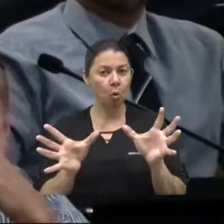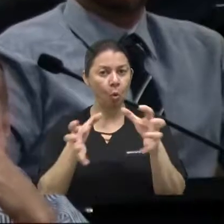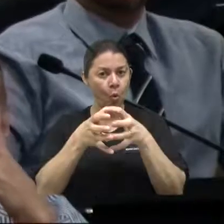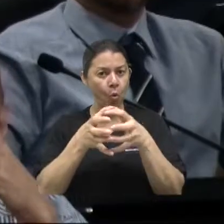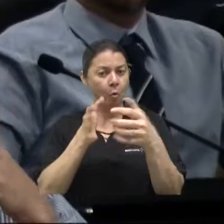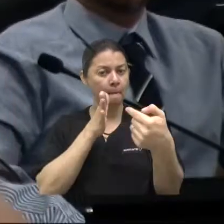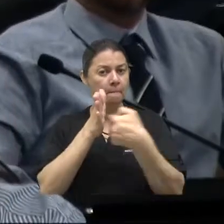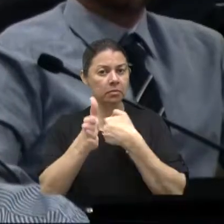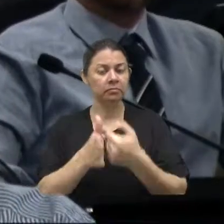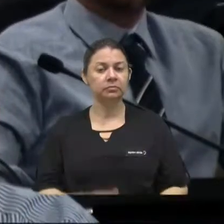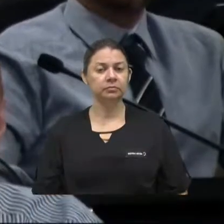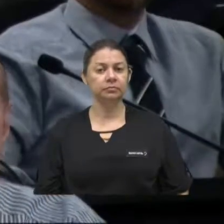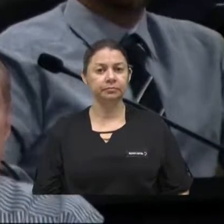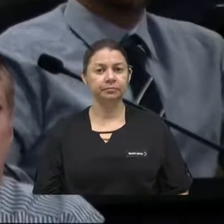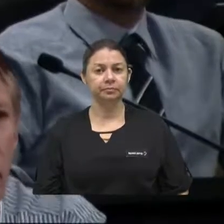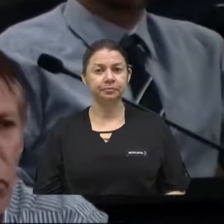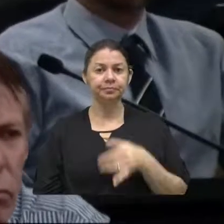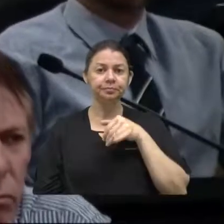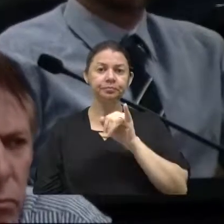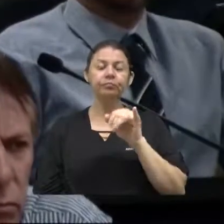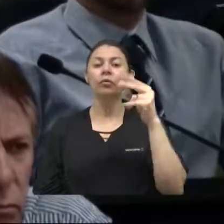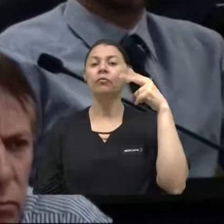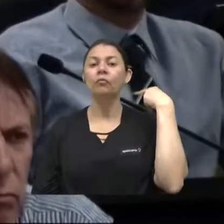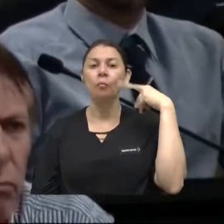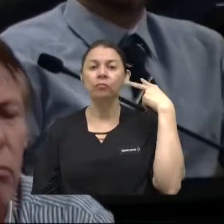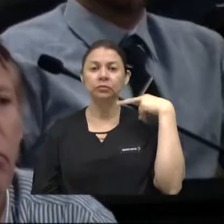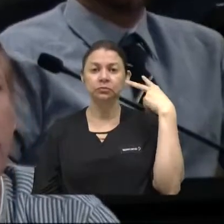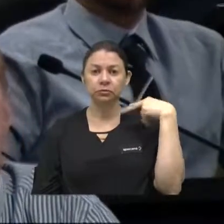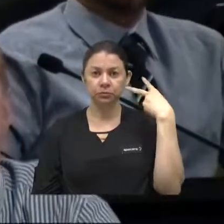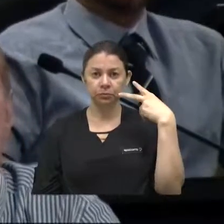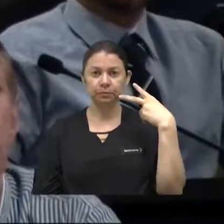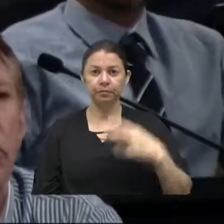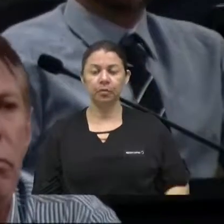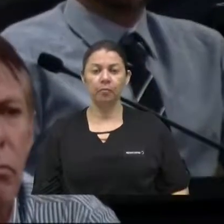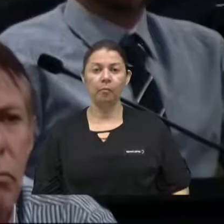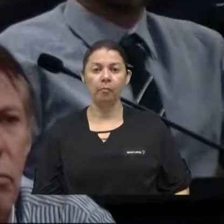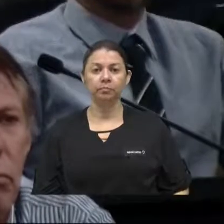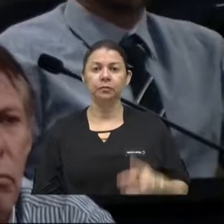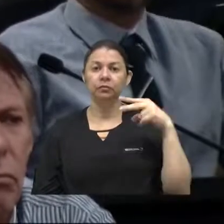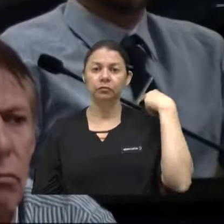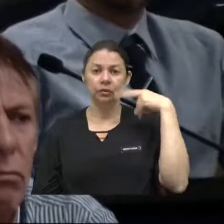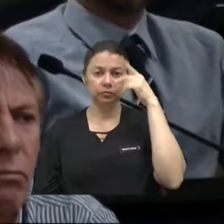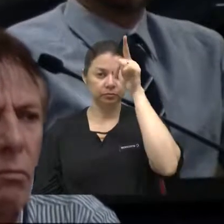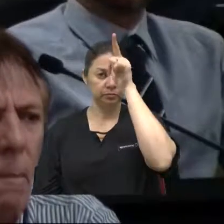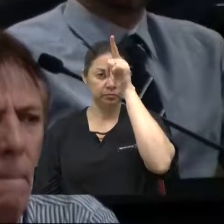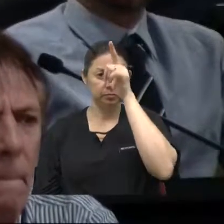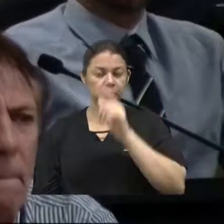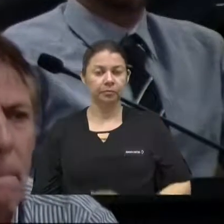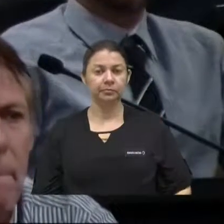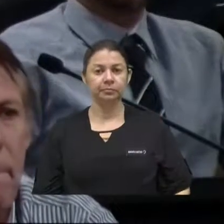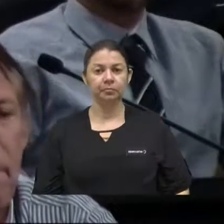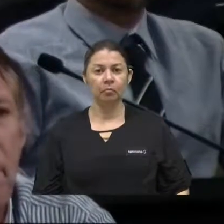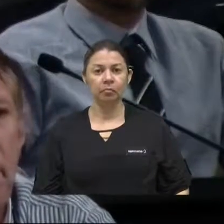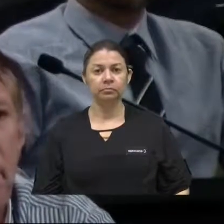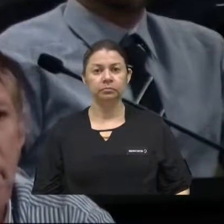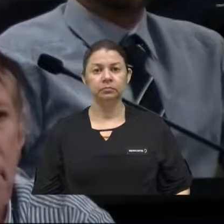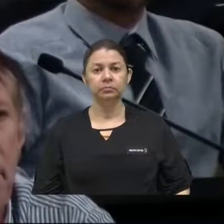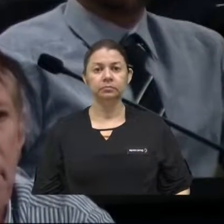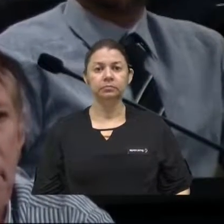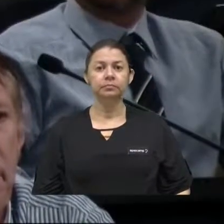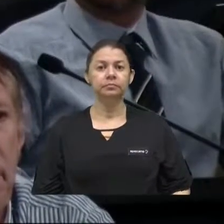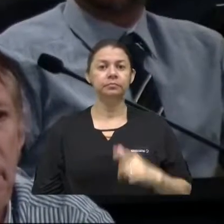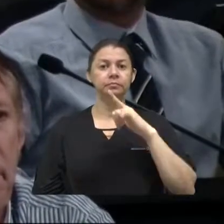se o vereador, que é, no caso o vereador Lemão, tem um